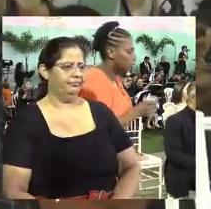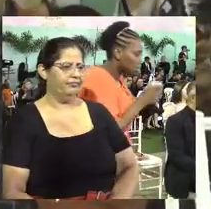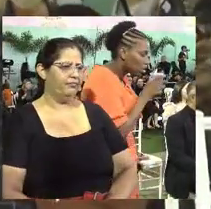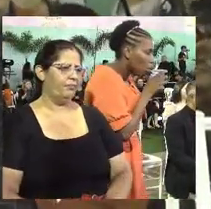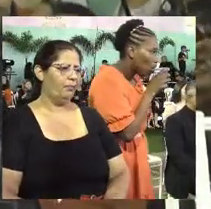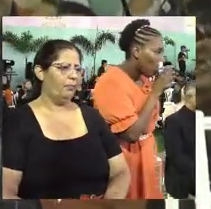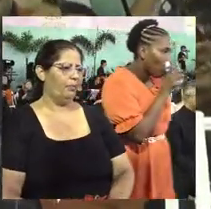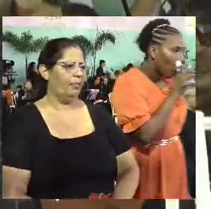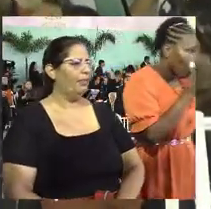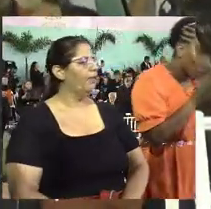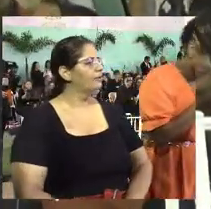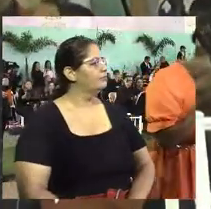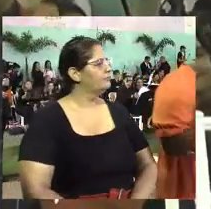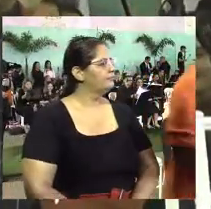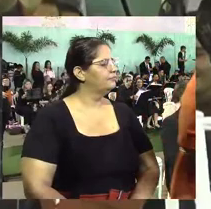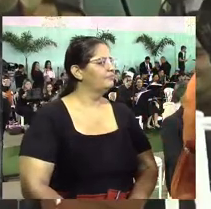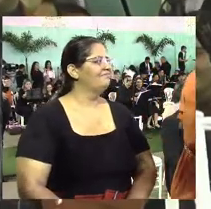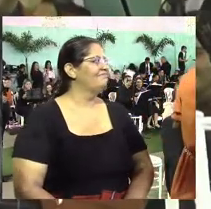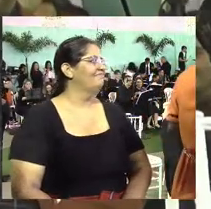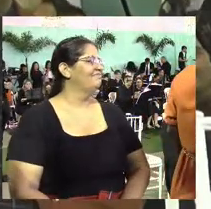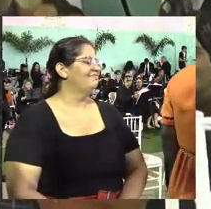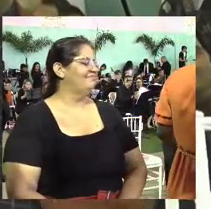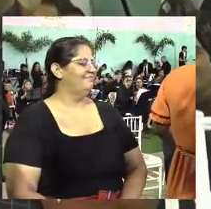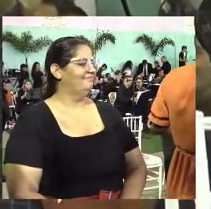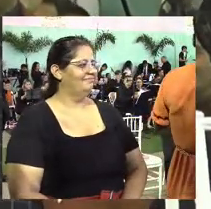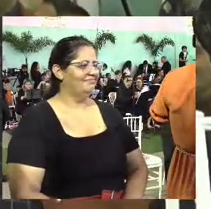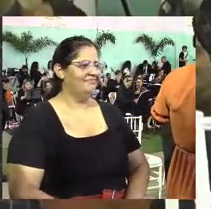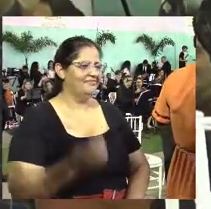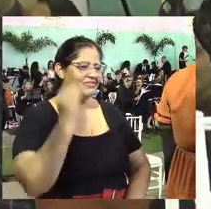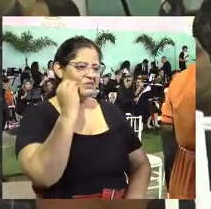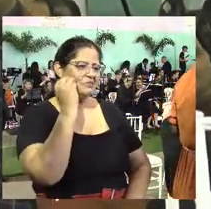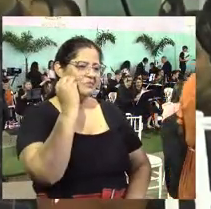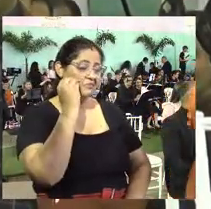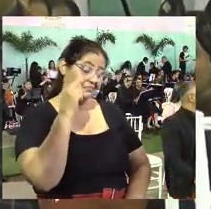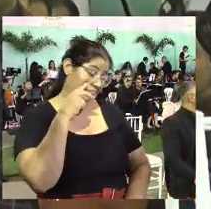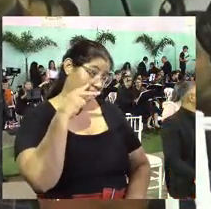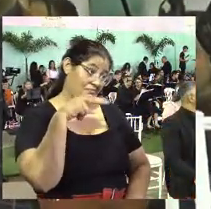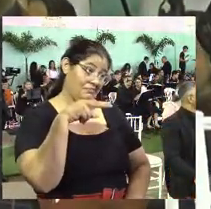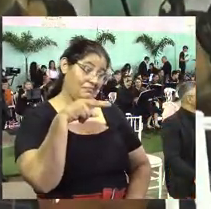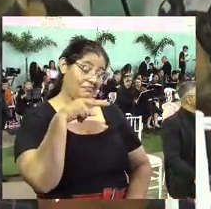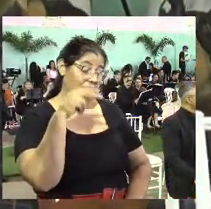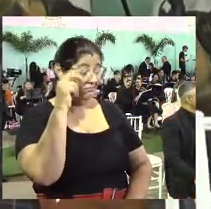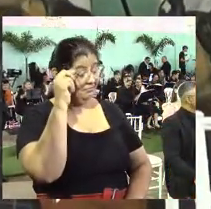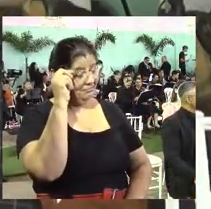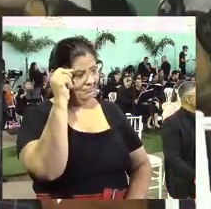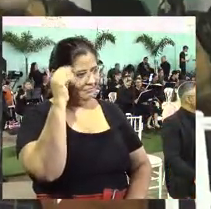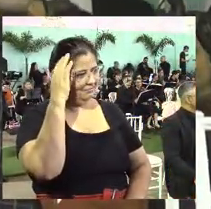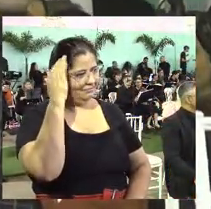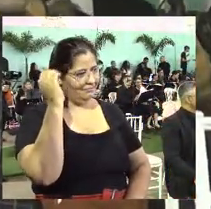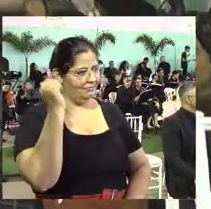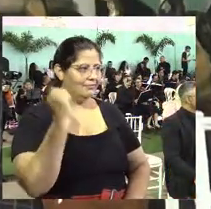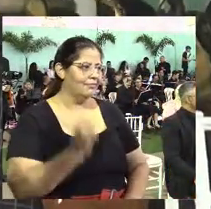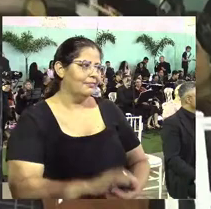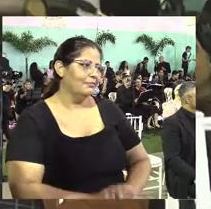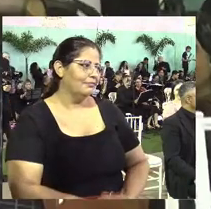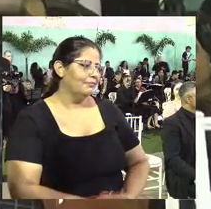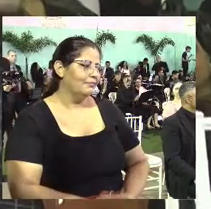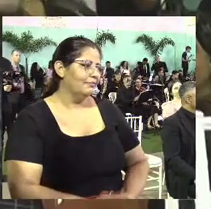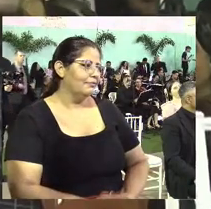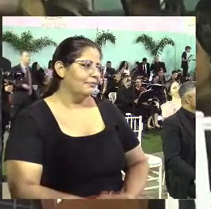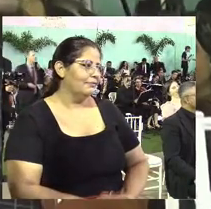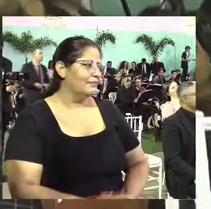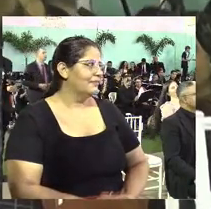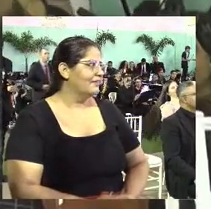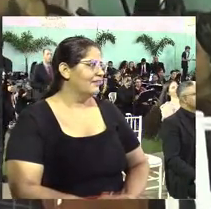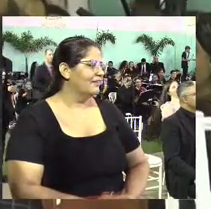mas vai sorrir Experimenta para ver Experimenta para ver sabe deu deu